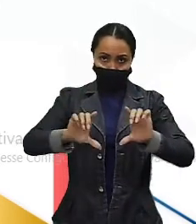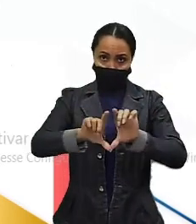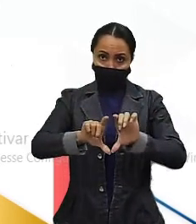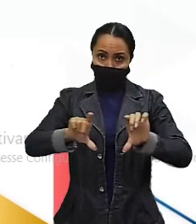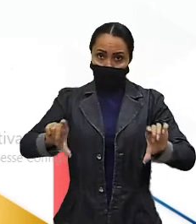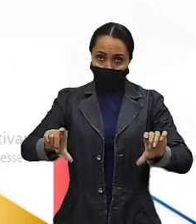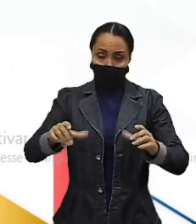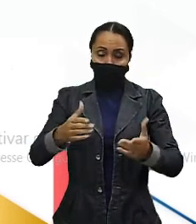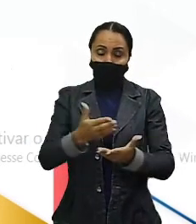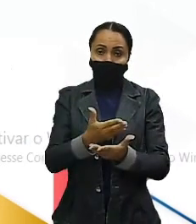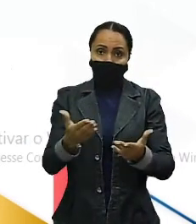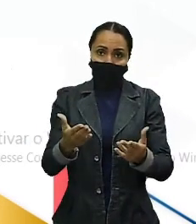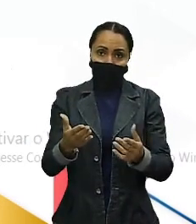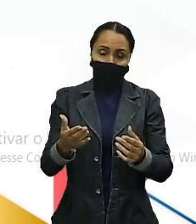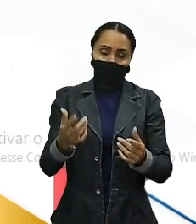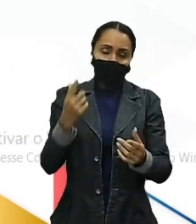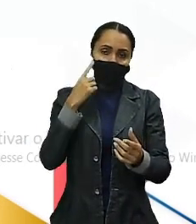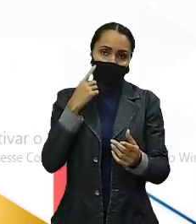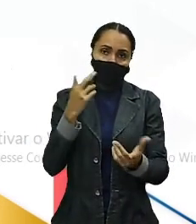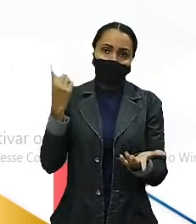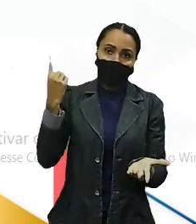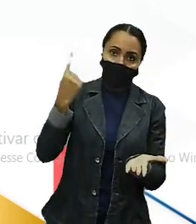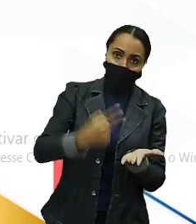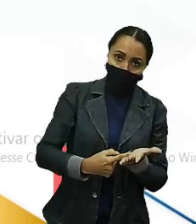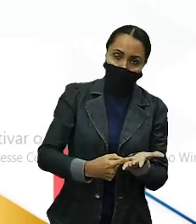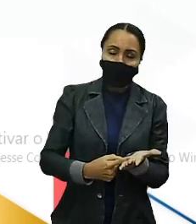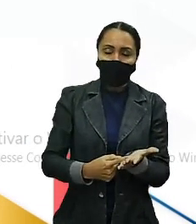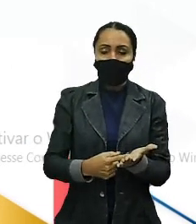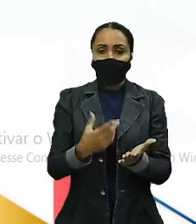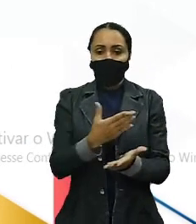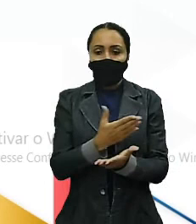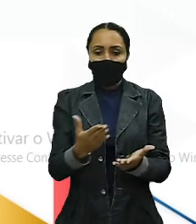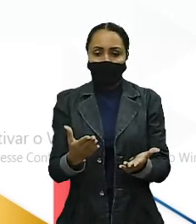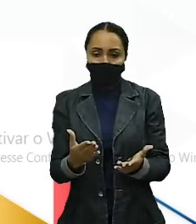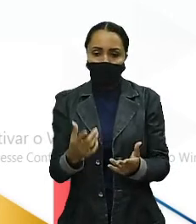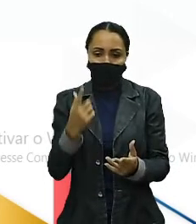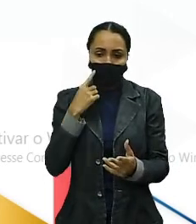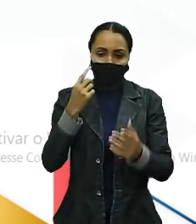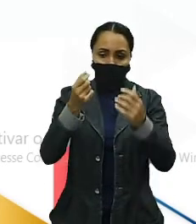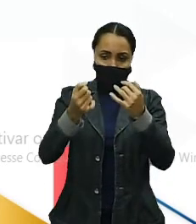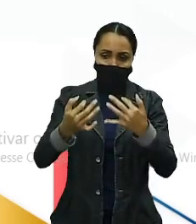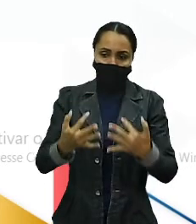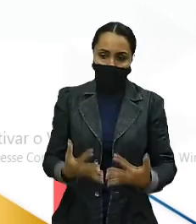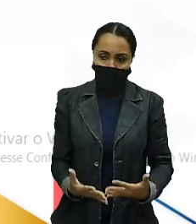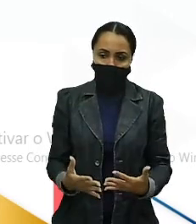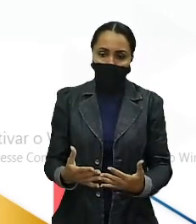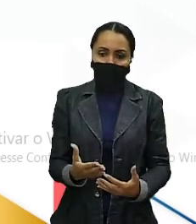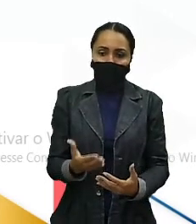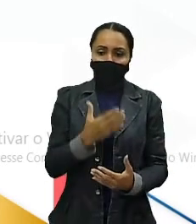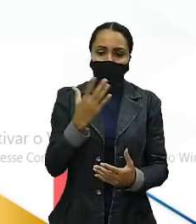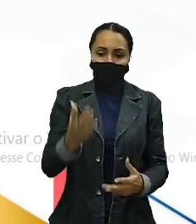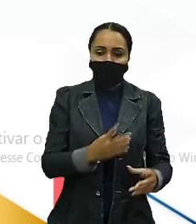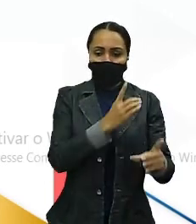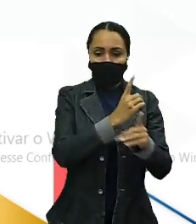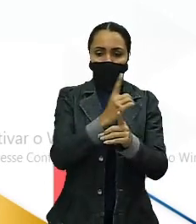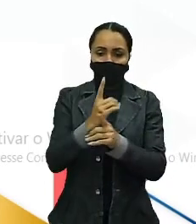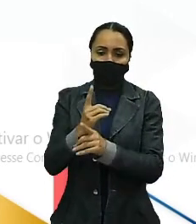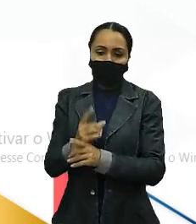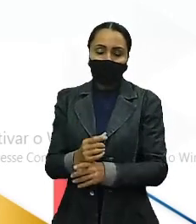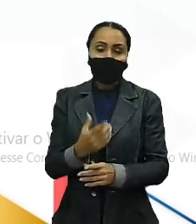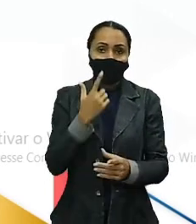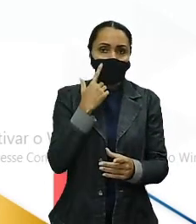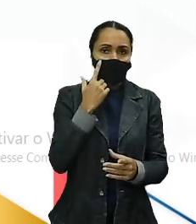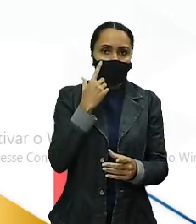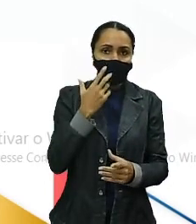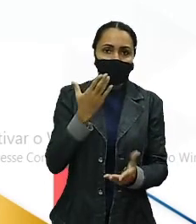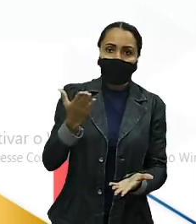que essas partes coincidam completamente. De acordo com essa descrição, você vai indicar qual das figuras a seguir